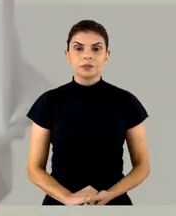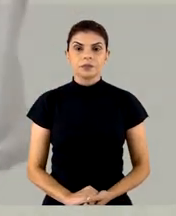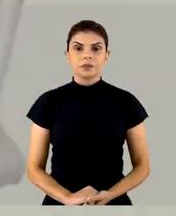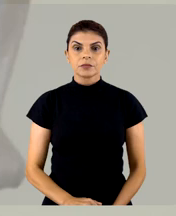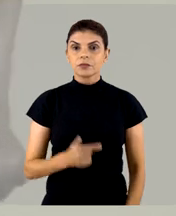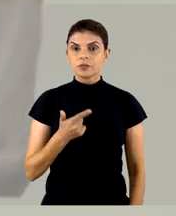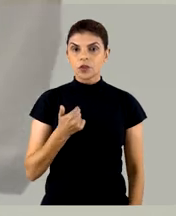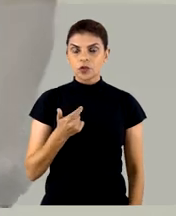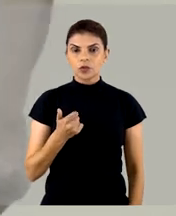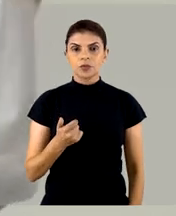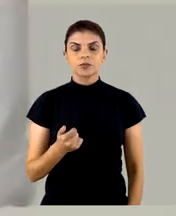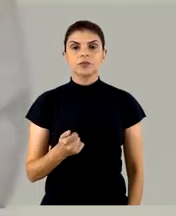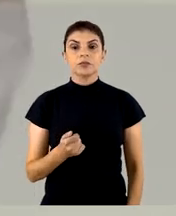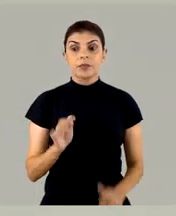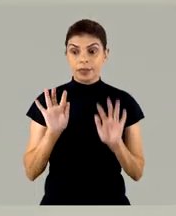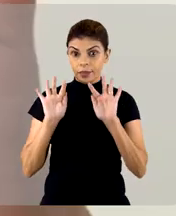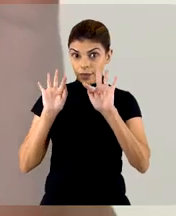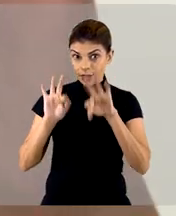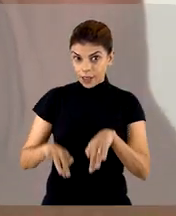Passo 12.